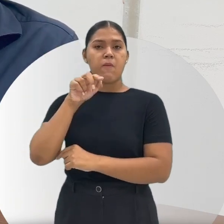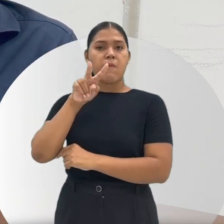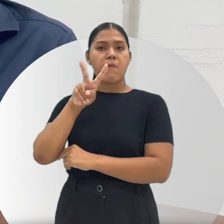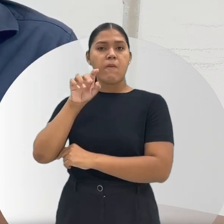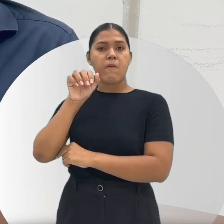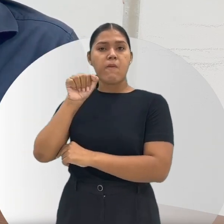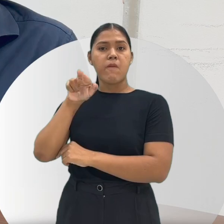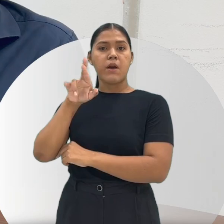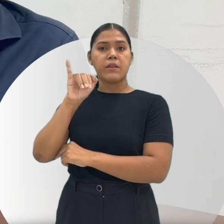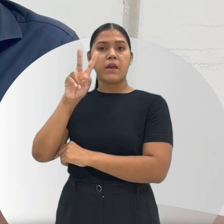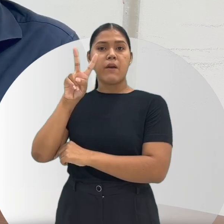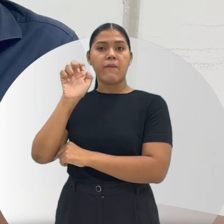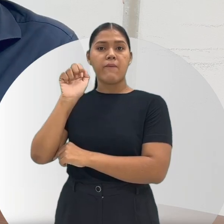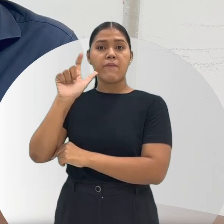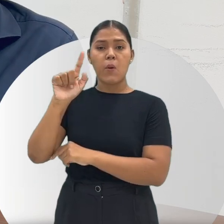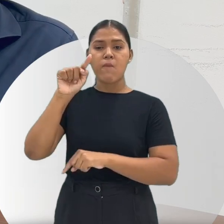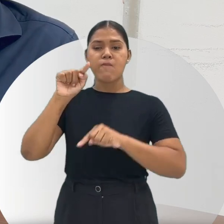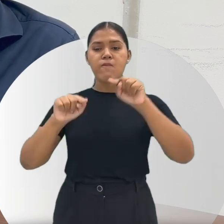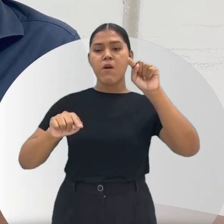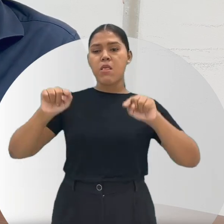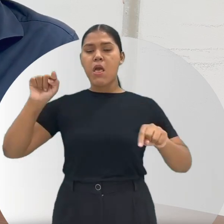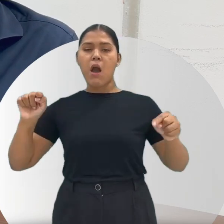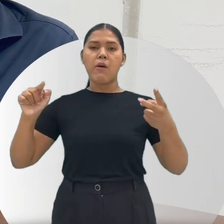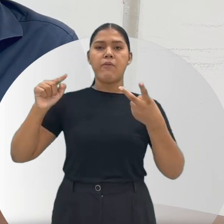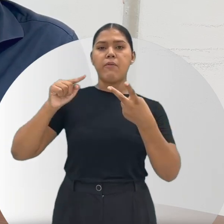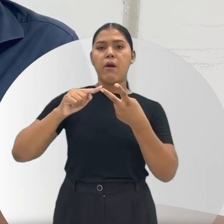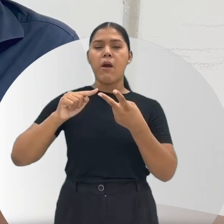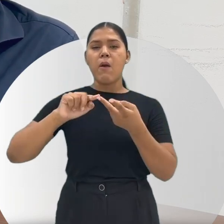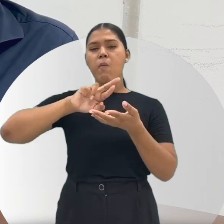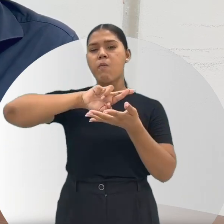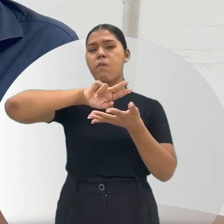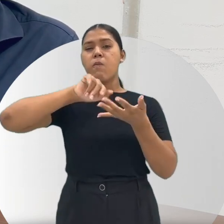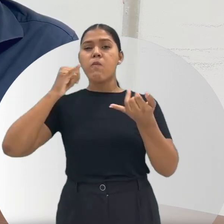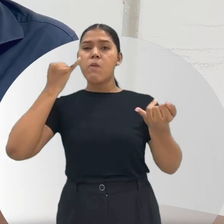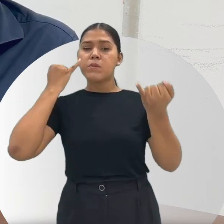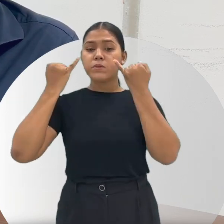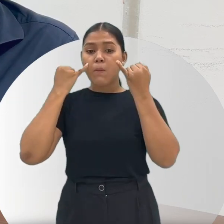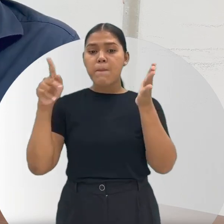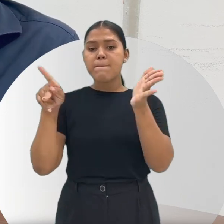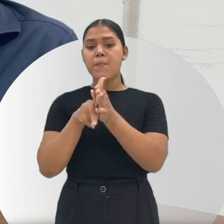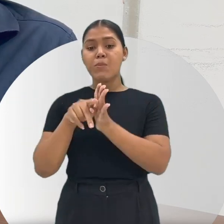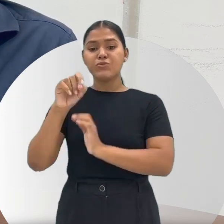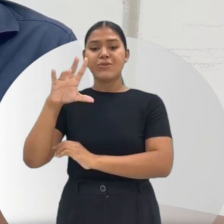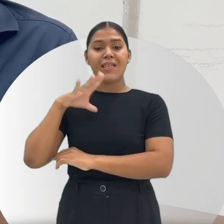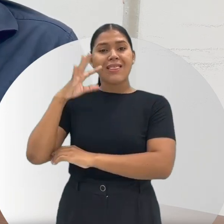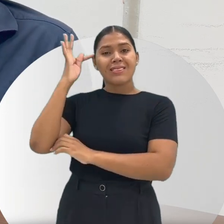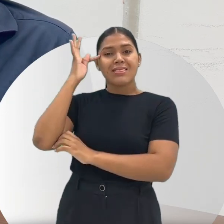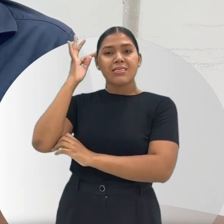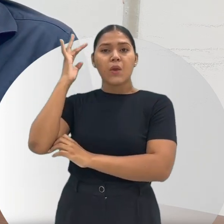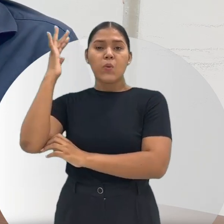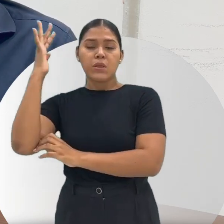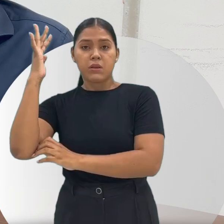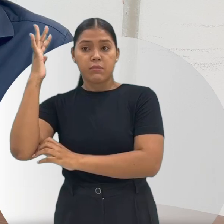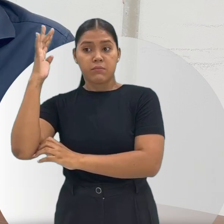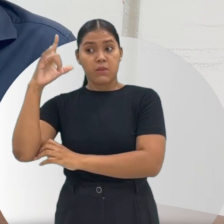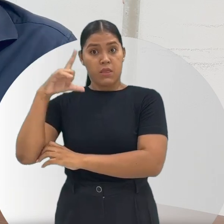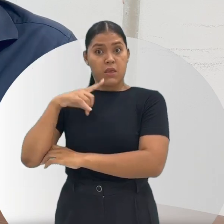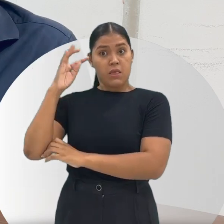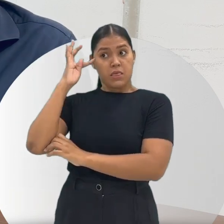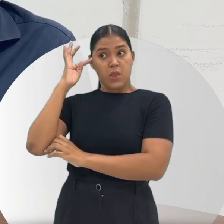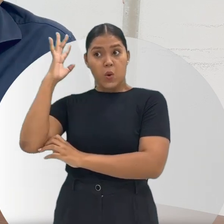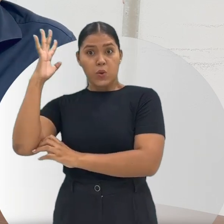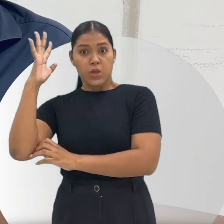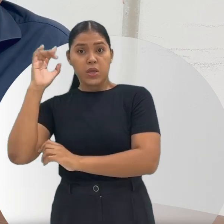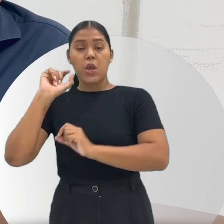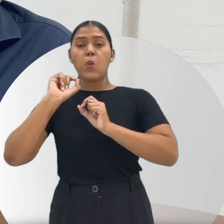construções, que só existe no mundo das ideias, né? E fazendo com que o aluno chegasse do patamar do real para o patamar daquilo que é ideal, né?